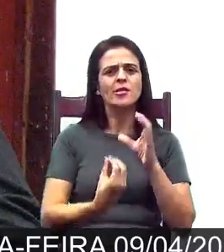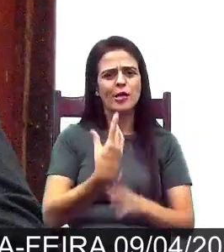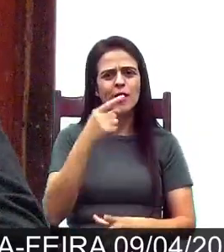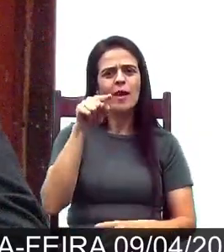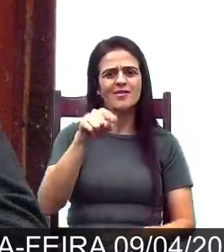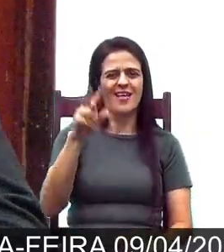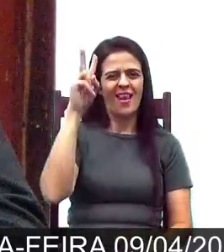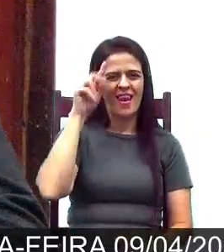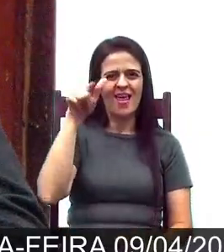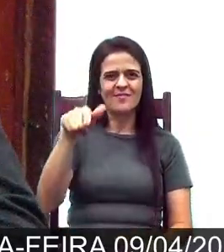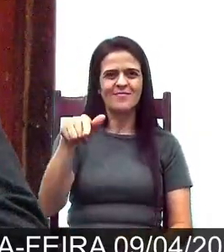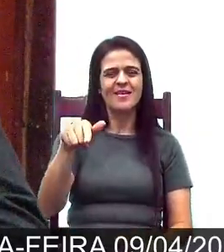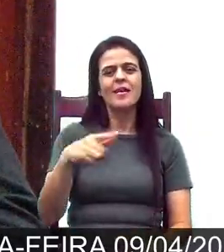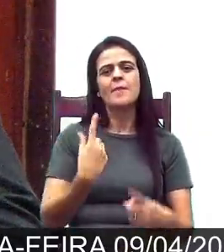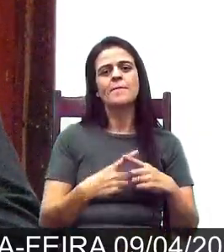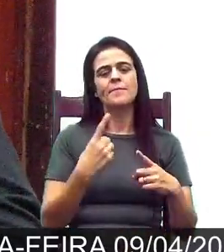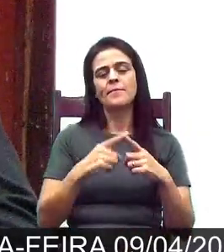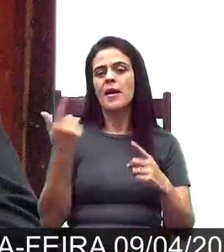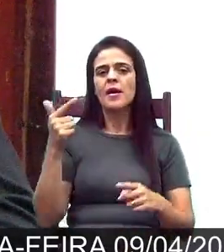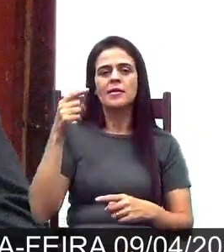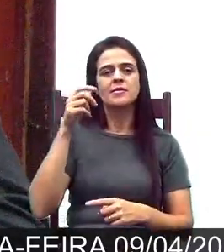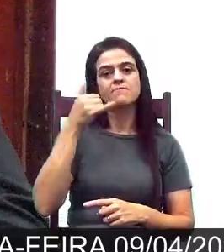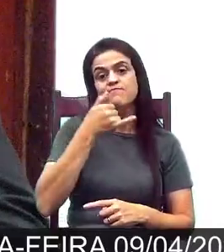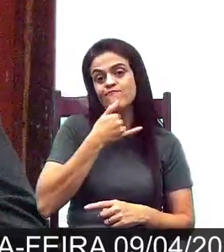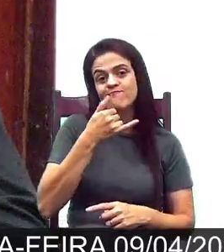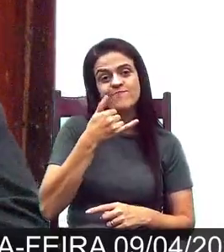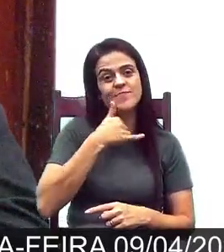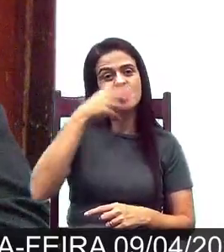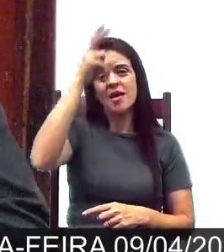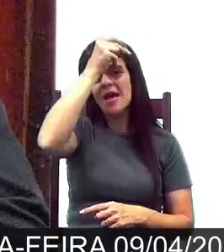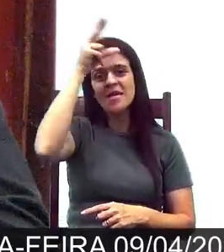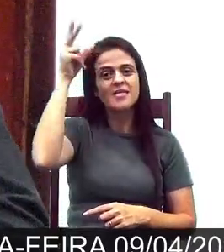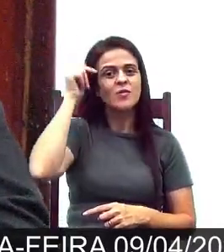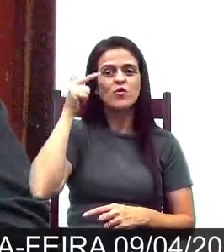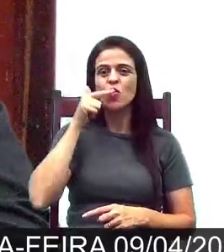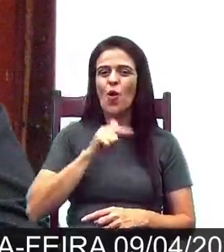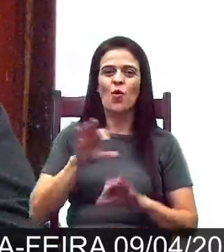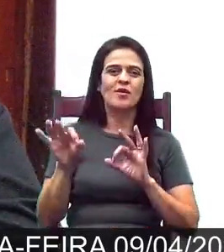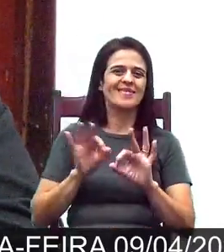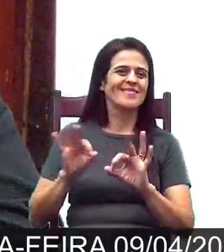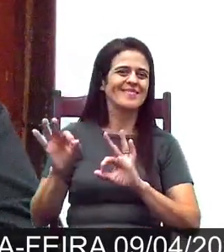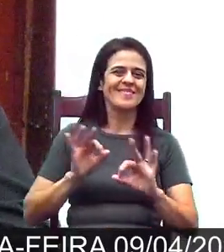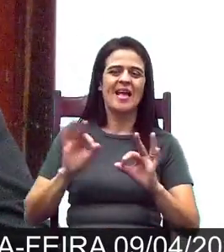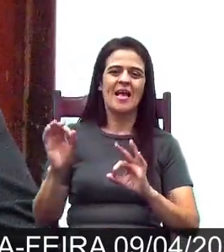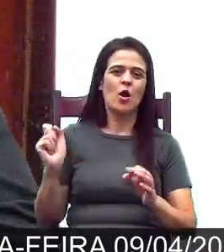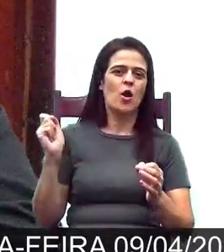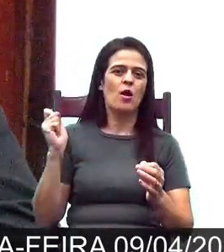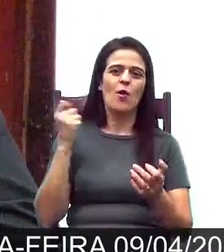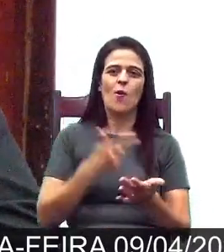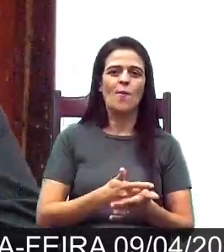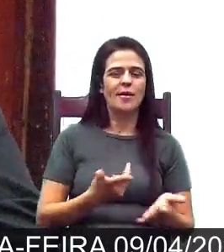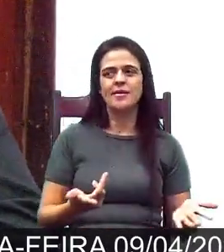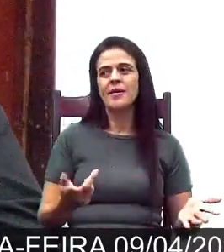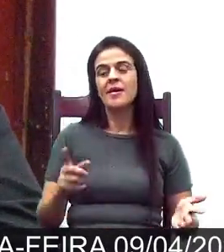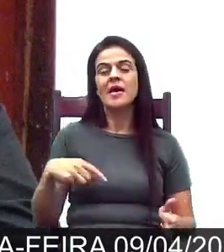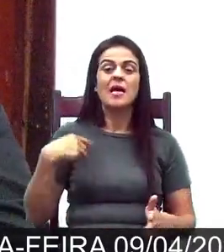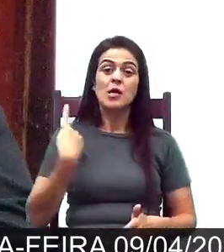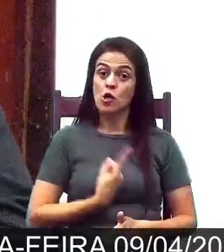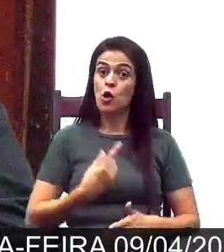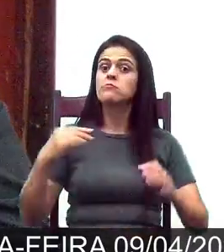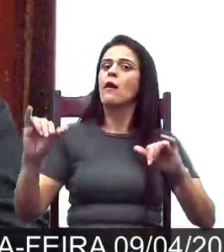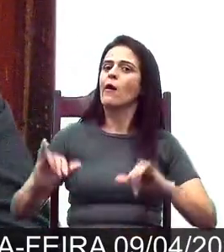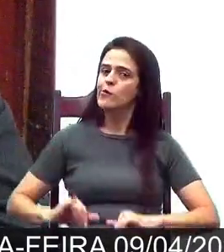pelo esse grande vereador, e infelizmente o executivo não dá conta de colocar em prática, e nós estamos pagando